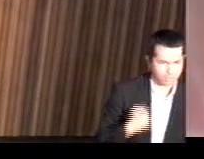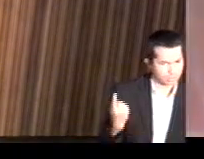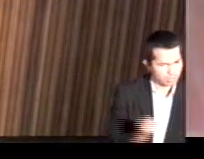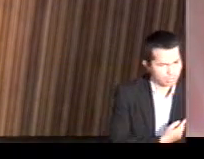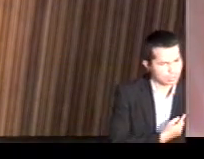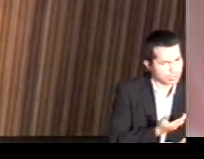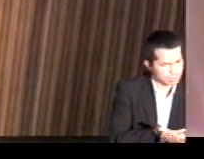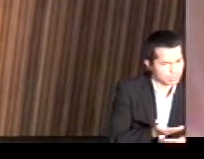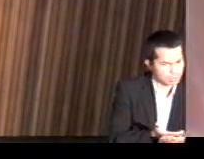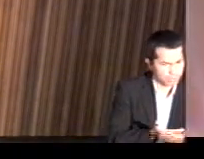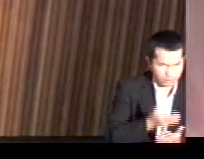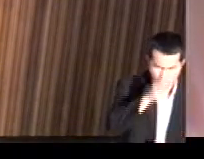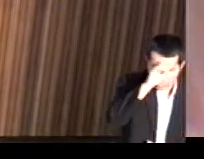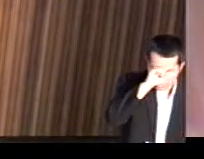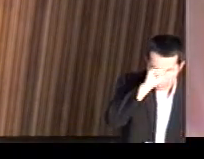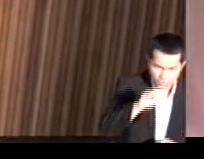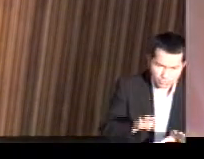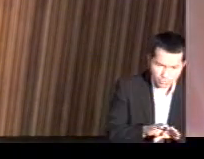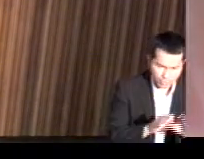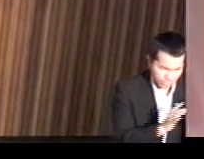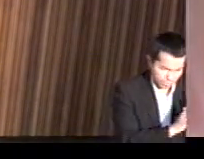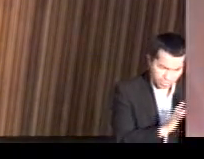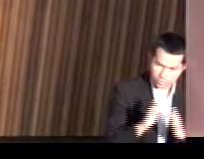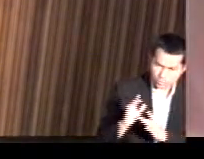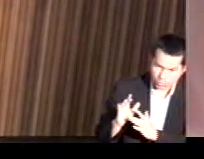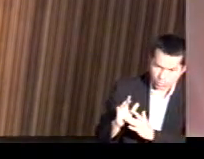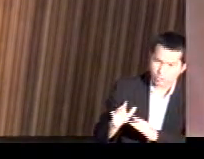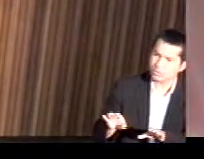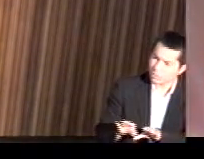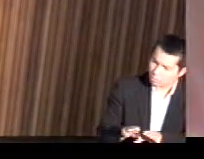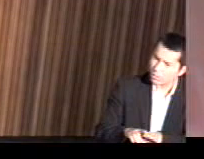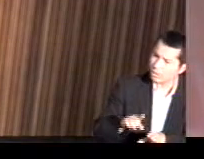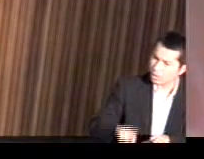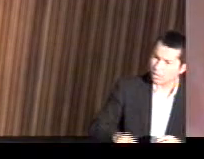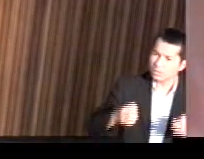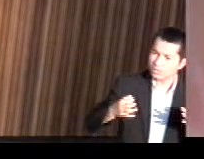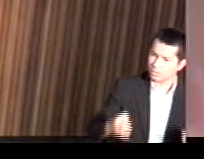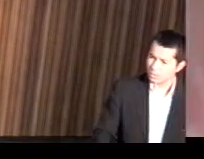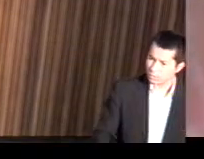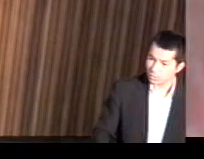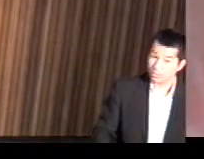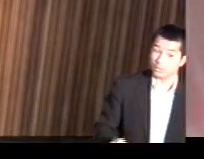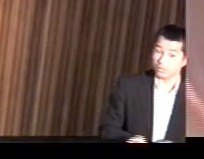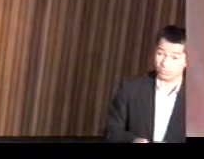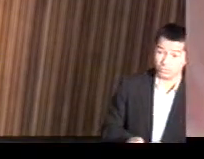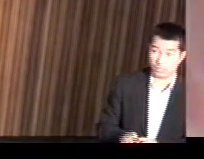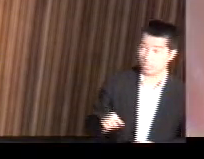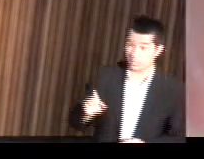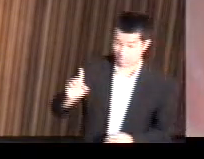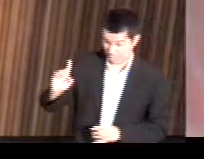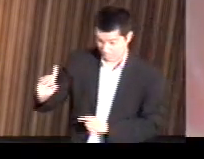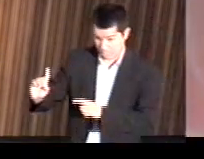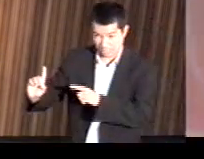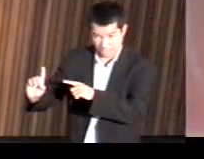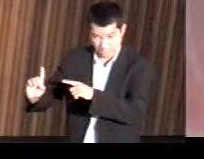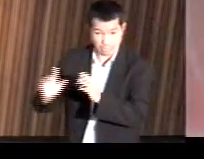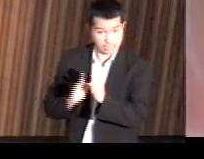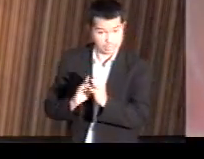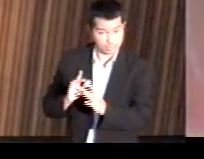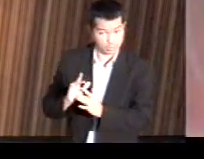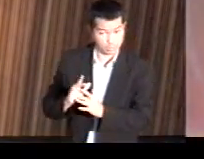ele julga, Jesus julga toda forma de injustiça e impiedade.